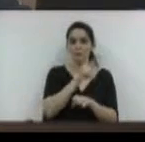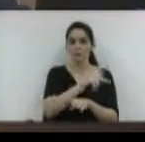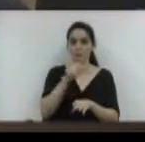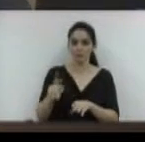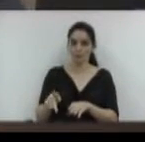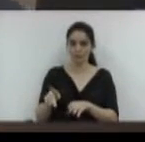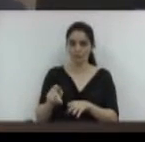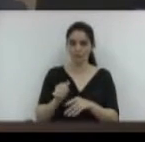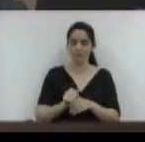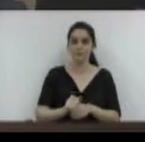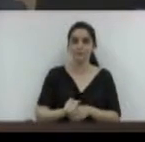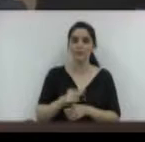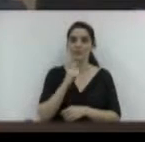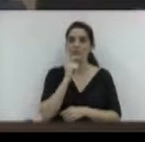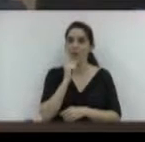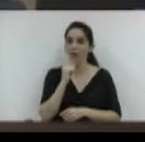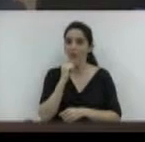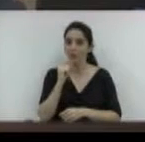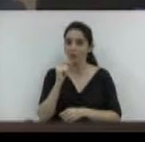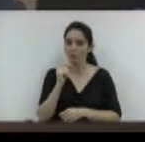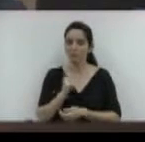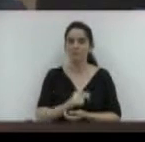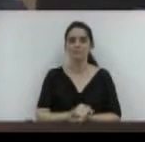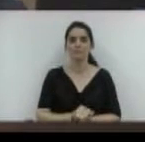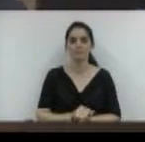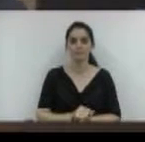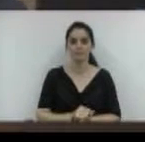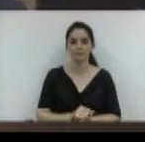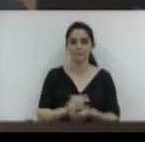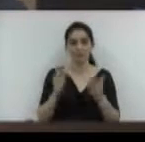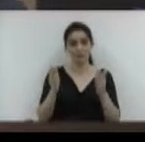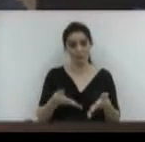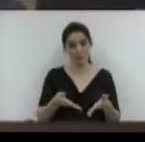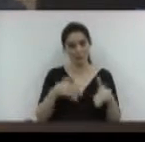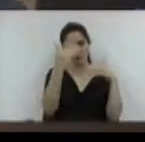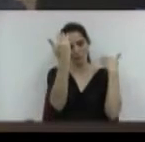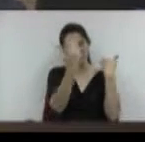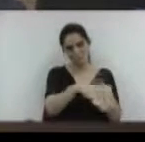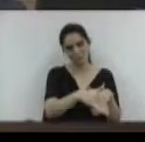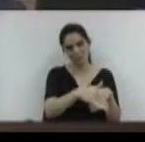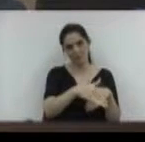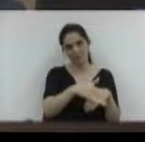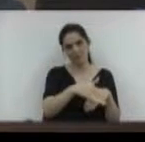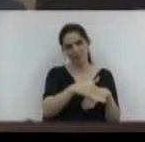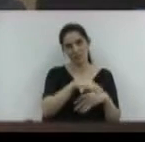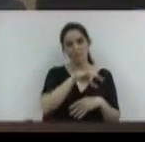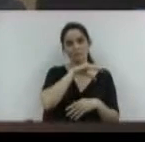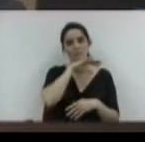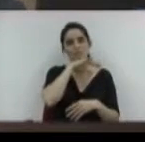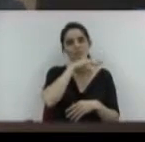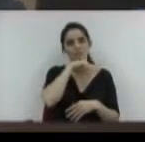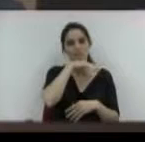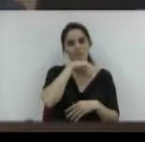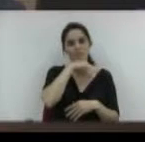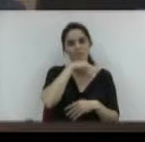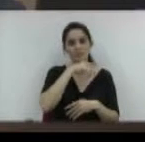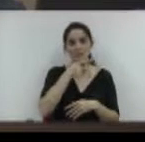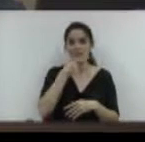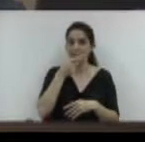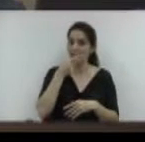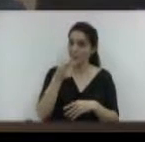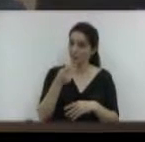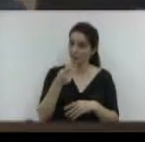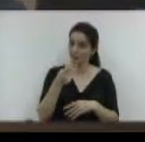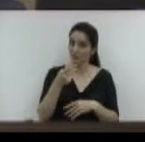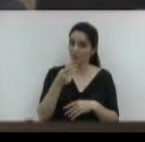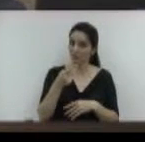Raul Nilsen. Assim, restou comprovado que o vereador denunciado disse, dentre outras coisas, ao